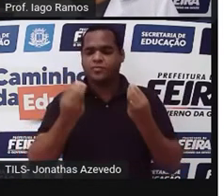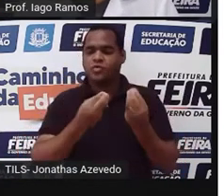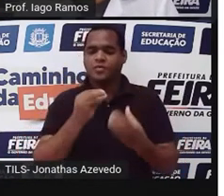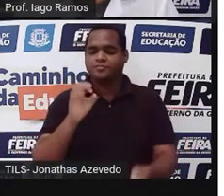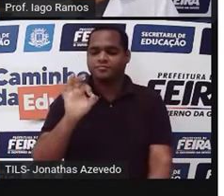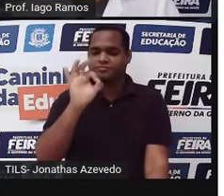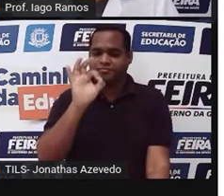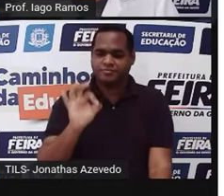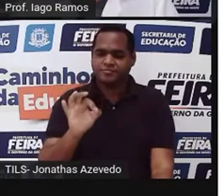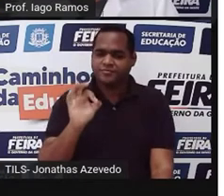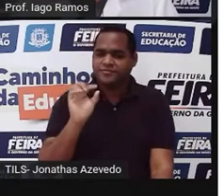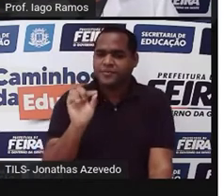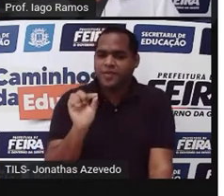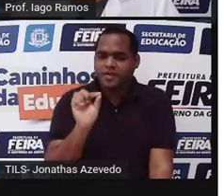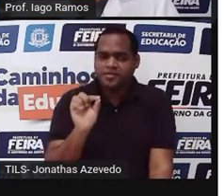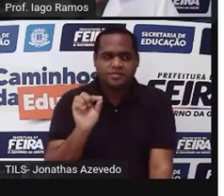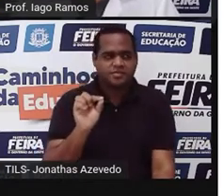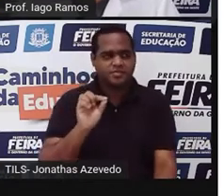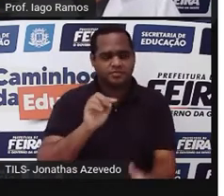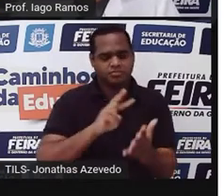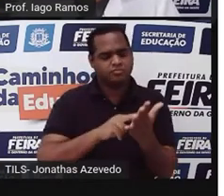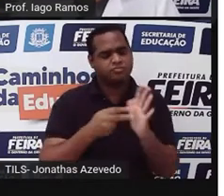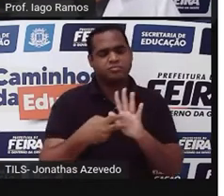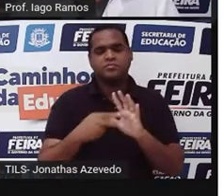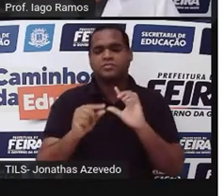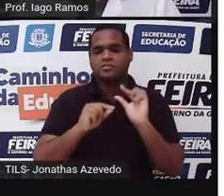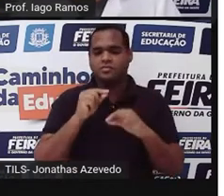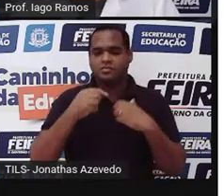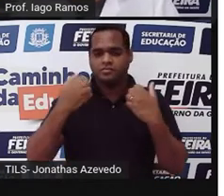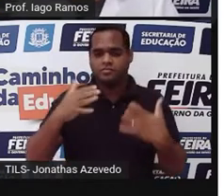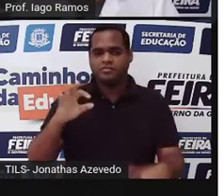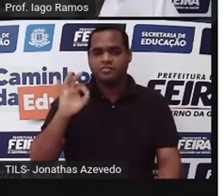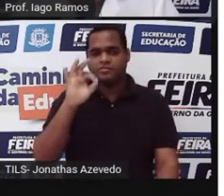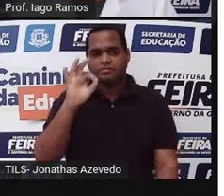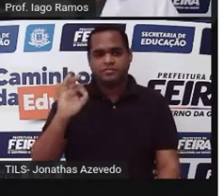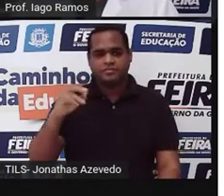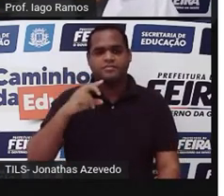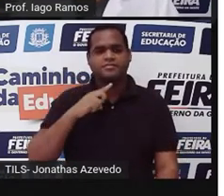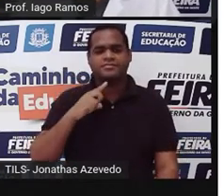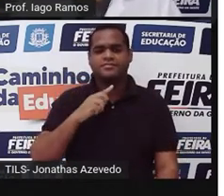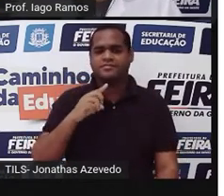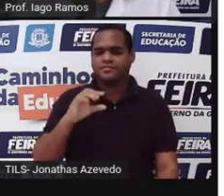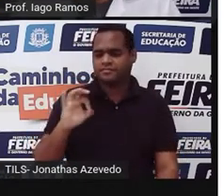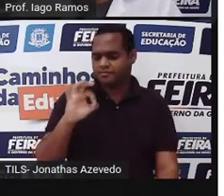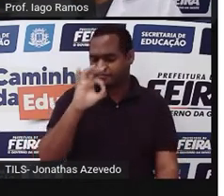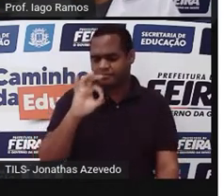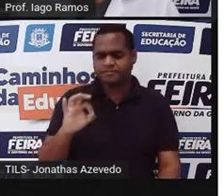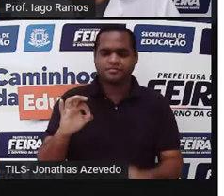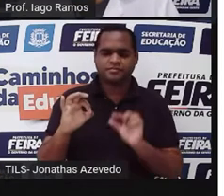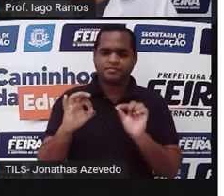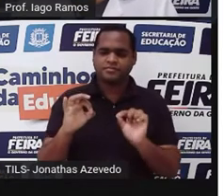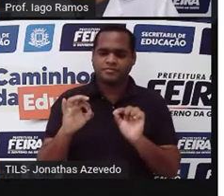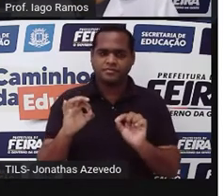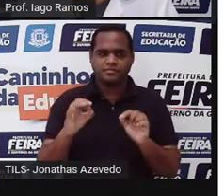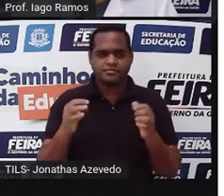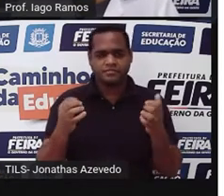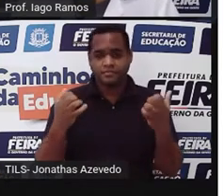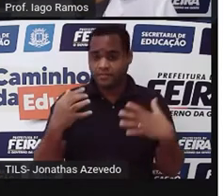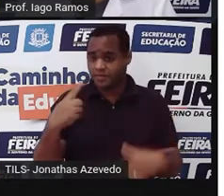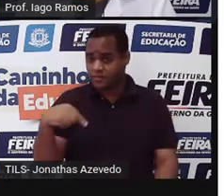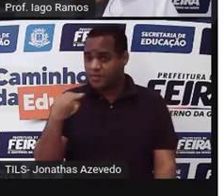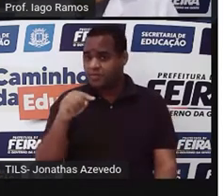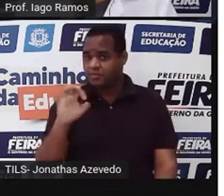porcentagem né que é que significa isso porcentagem a palavra porcentagem a gente consegue